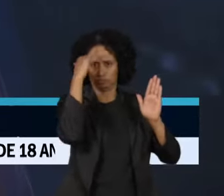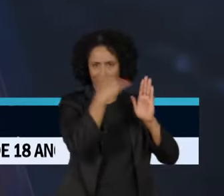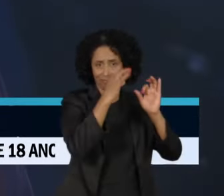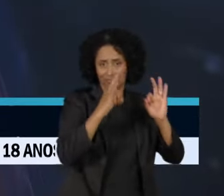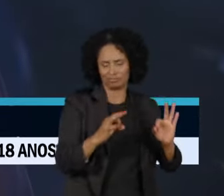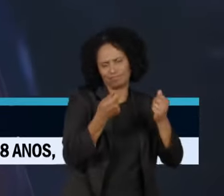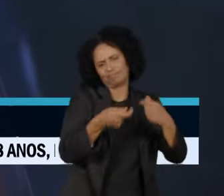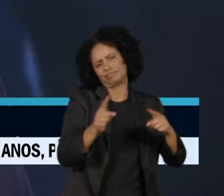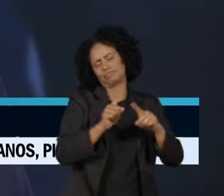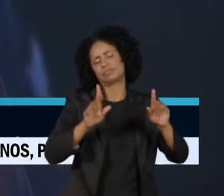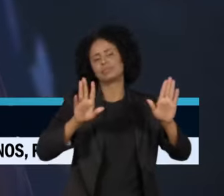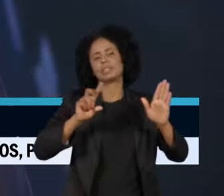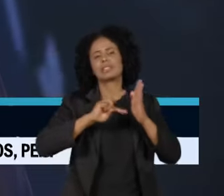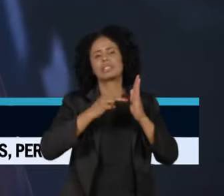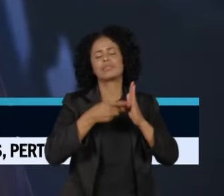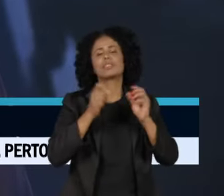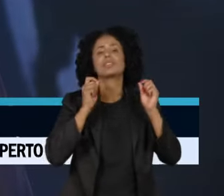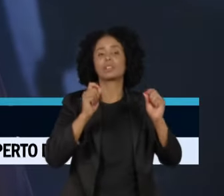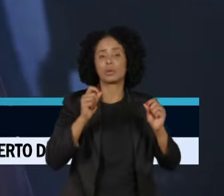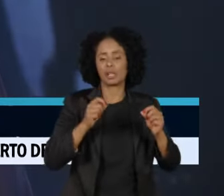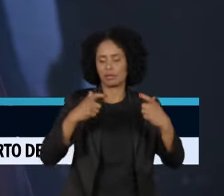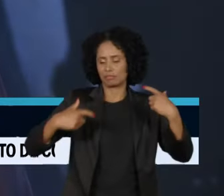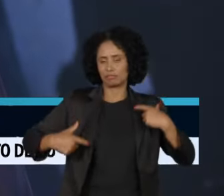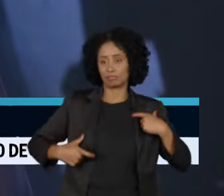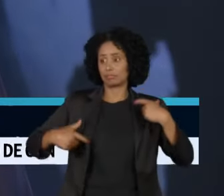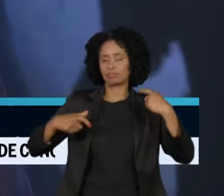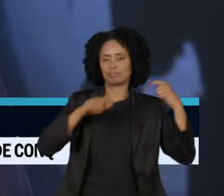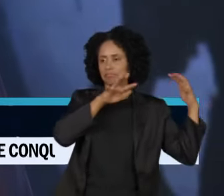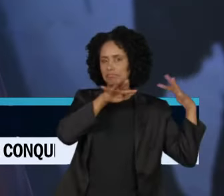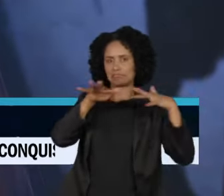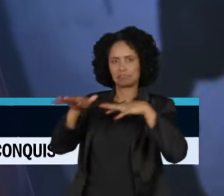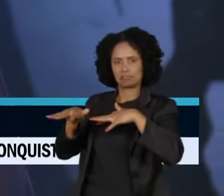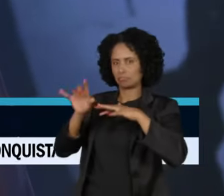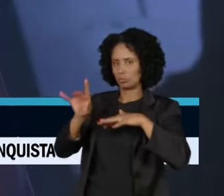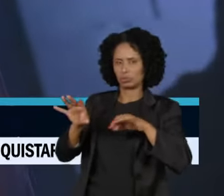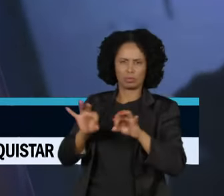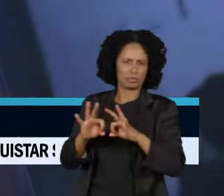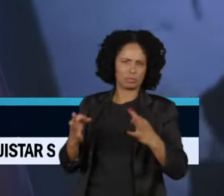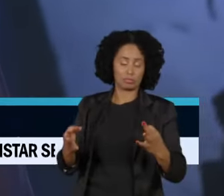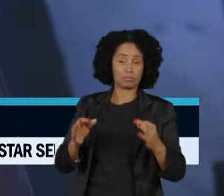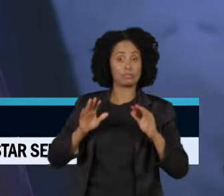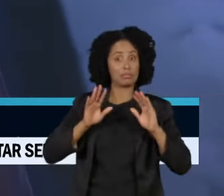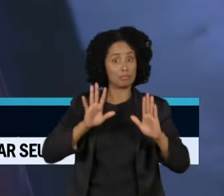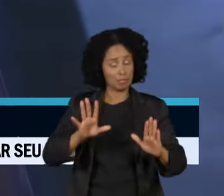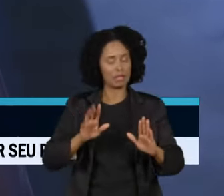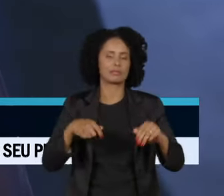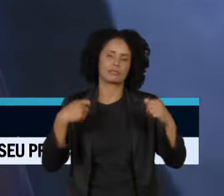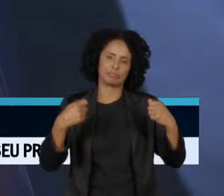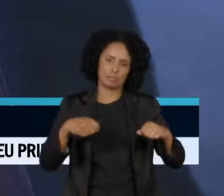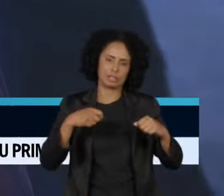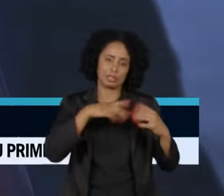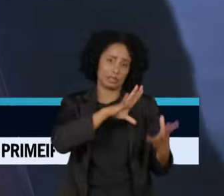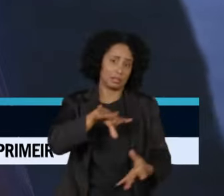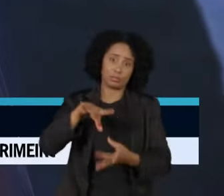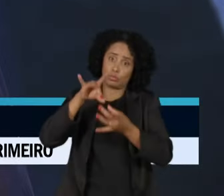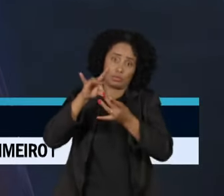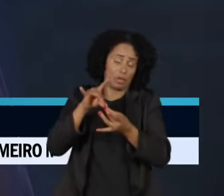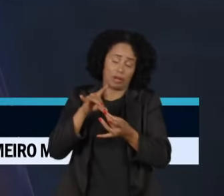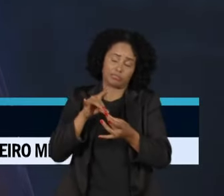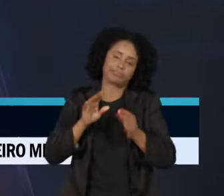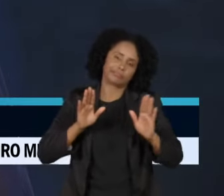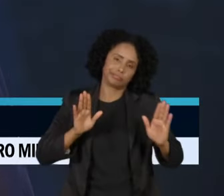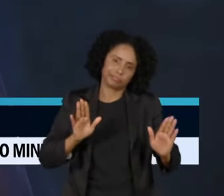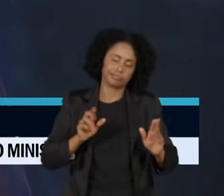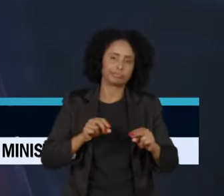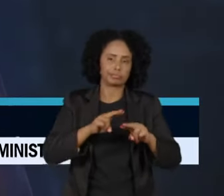valor simbólico. Sinaliza a transição que nos regimes democráticos acontece, ou deveria acontecer, sem sobressaltos